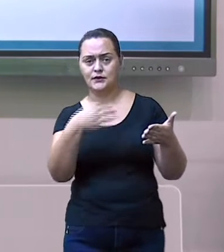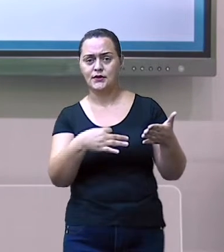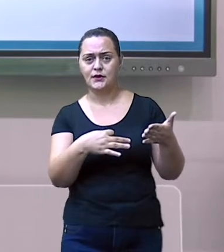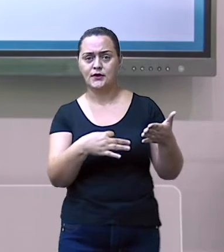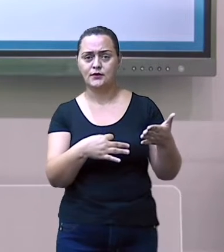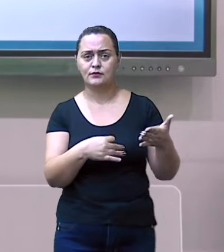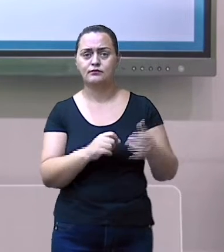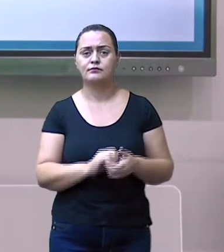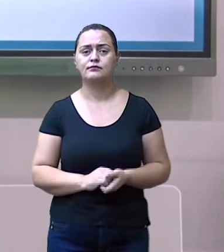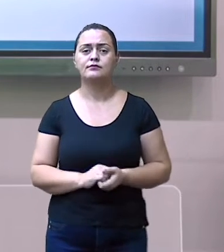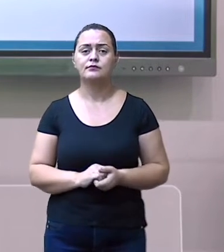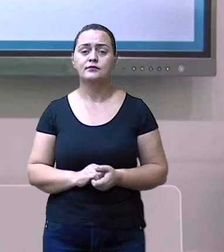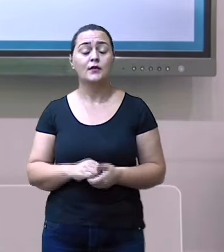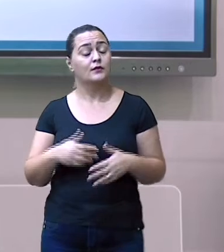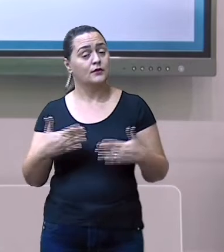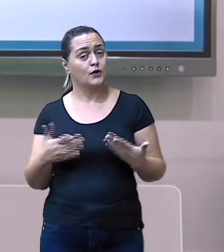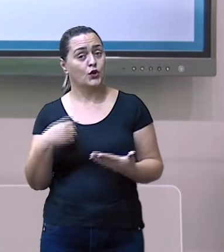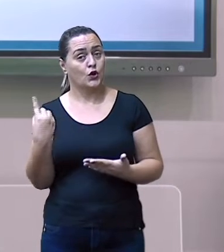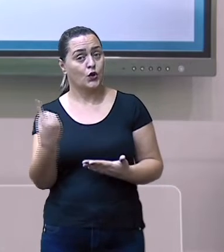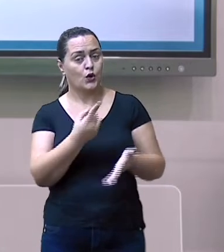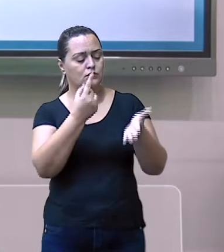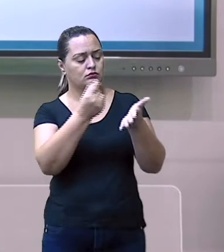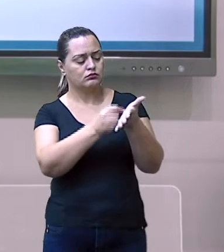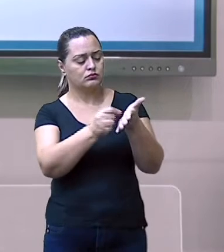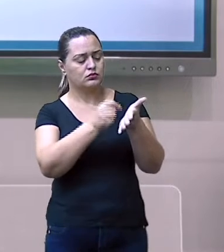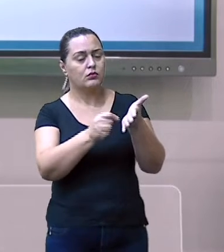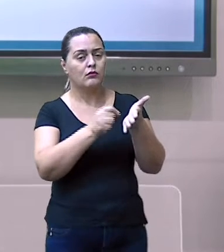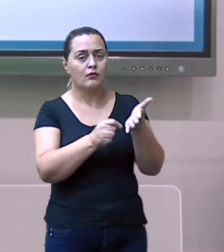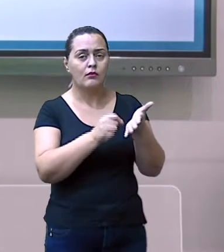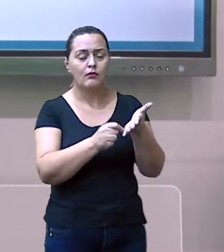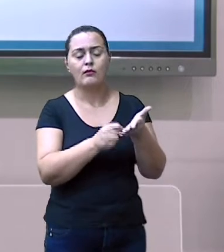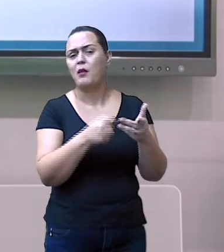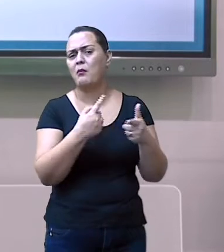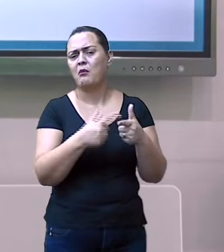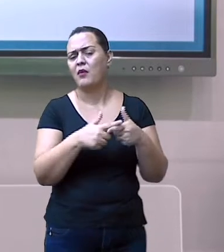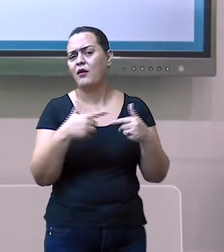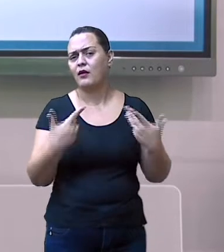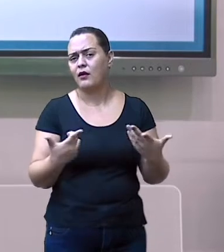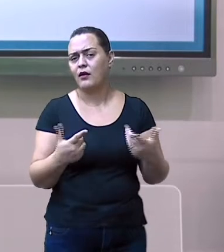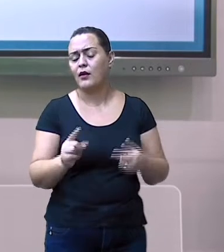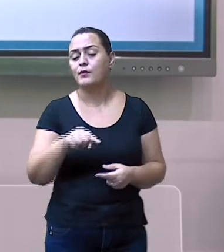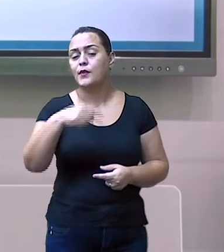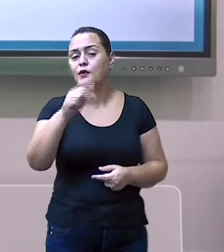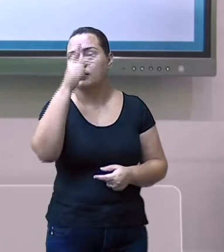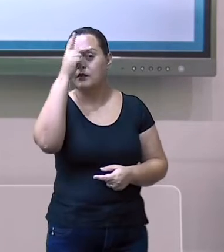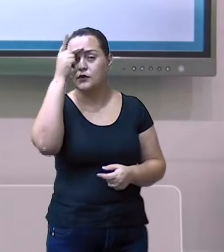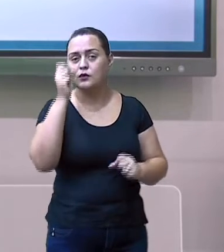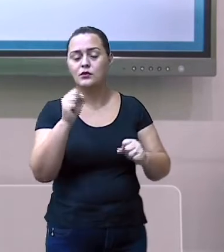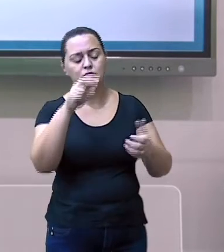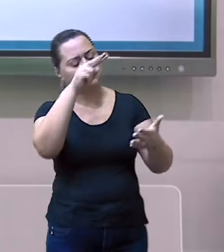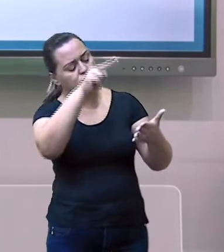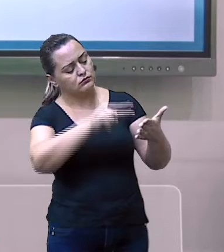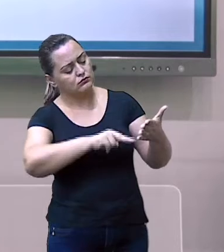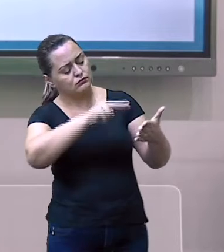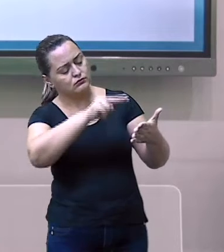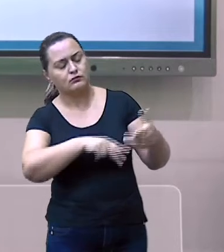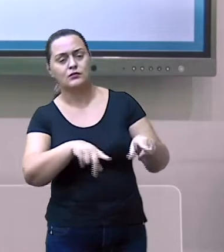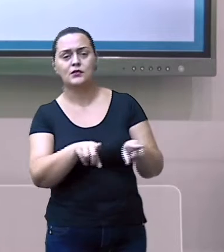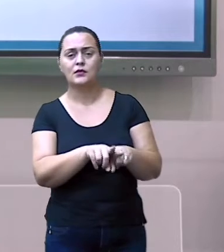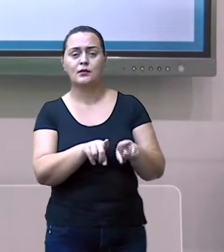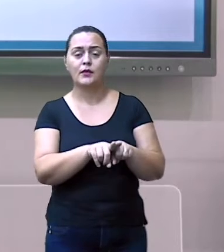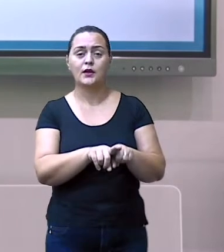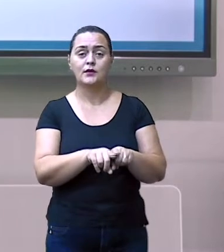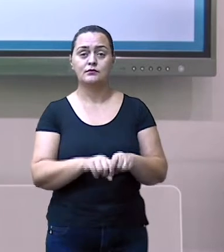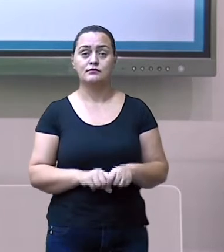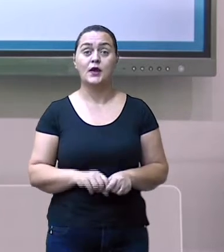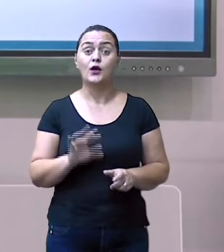é para os outros, ou para que não falhe a nossa memória e a gente possa lembrar lá no